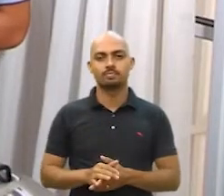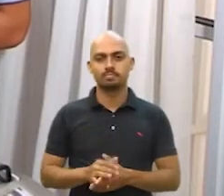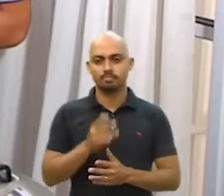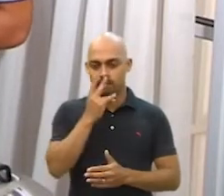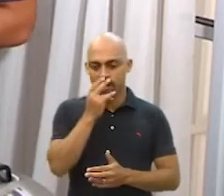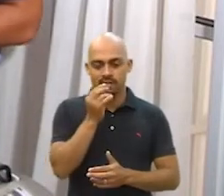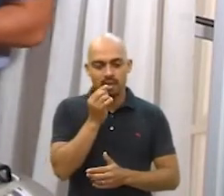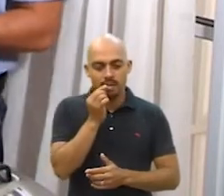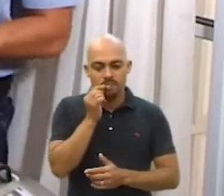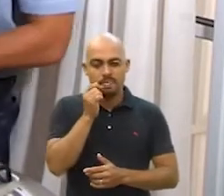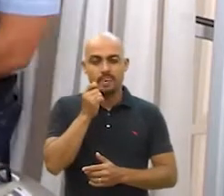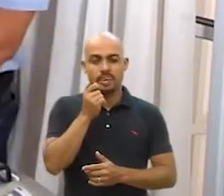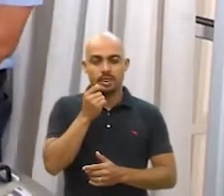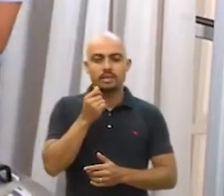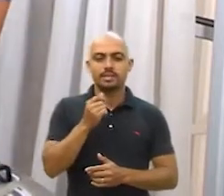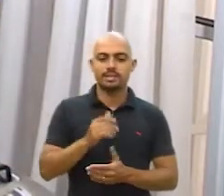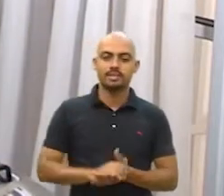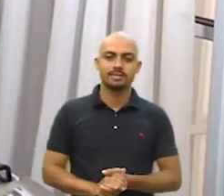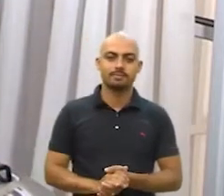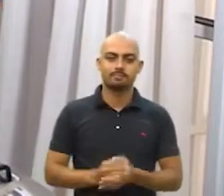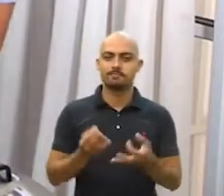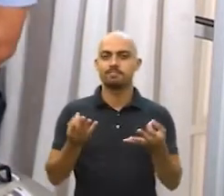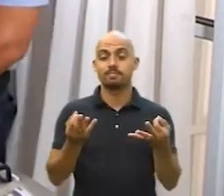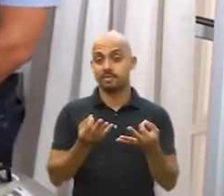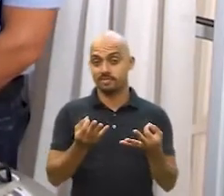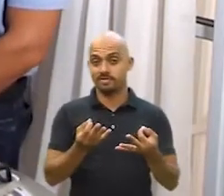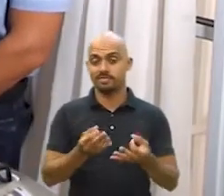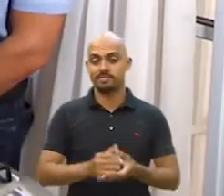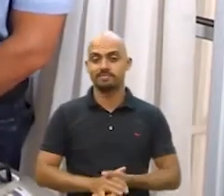bem legal, bem gostoso. Perfeito.